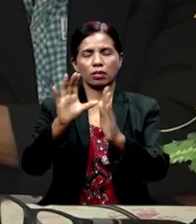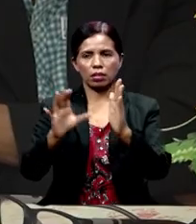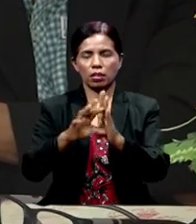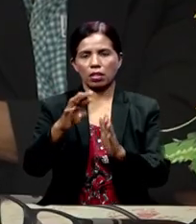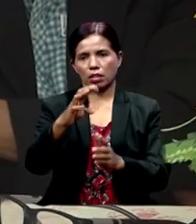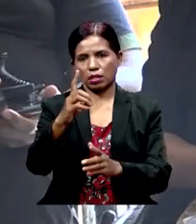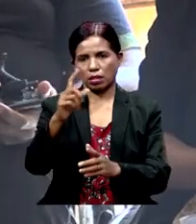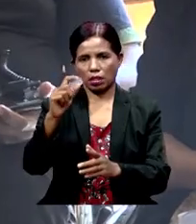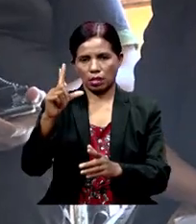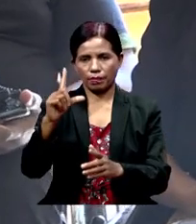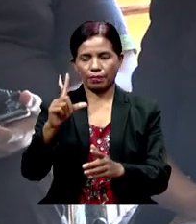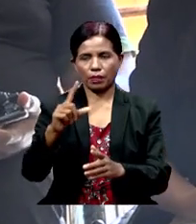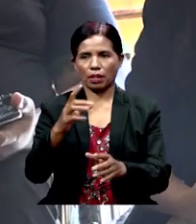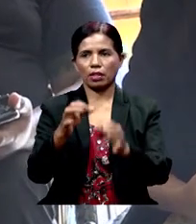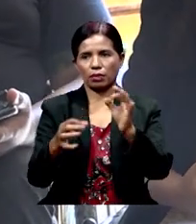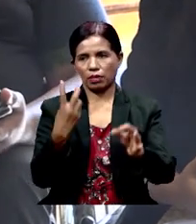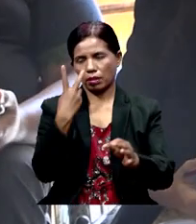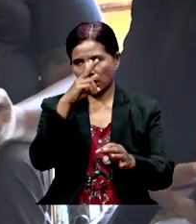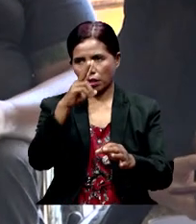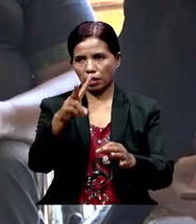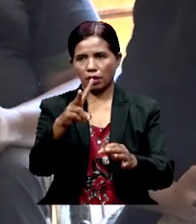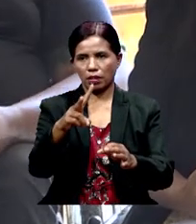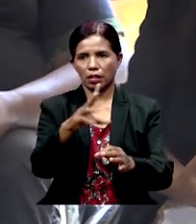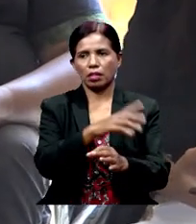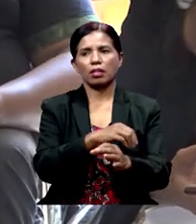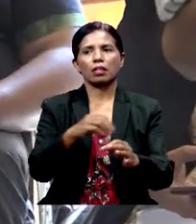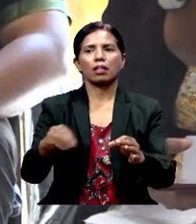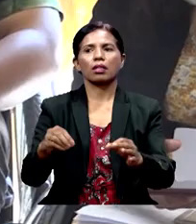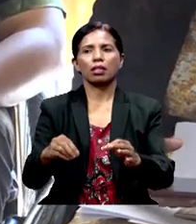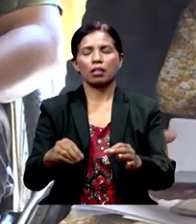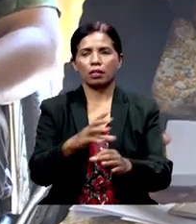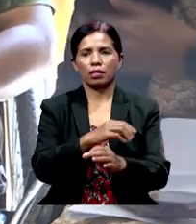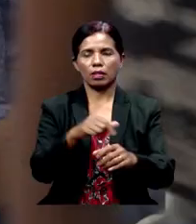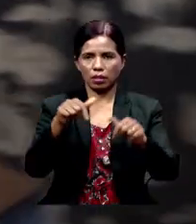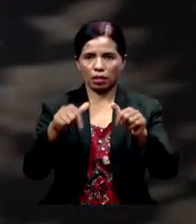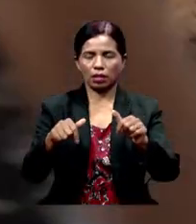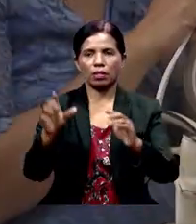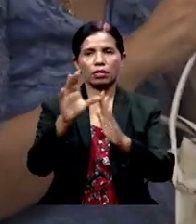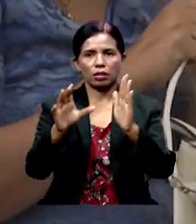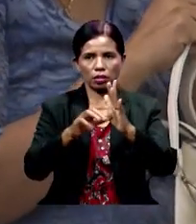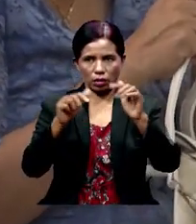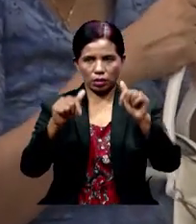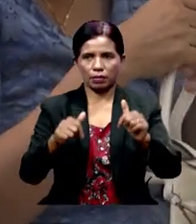República. Se careba ia mandato constitucional ida ne